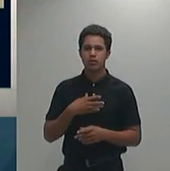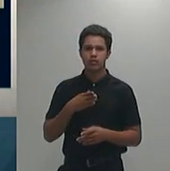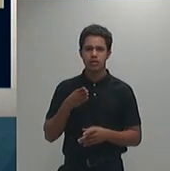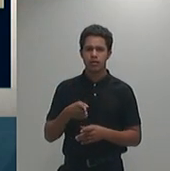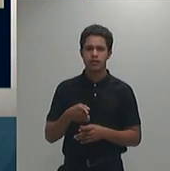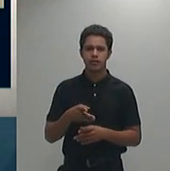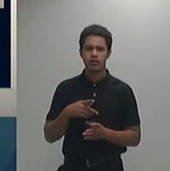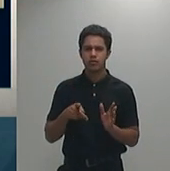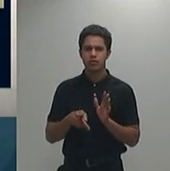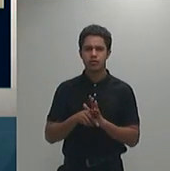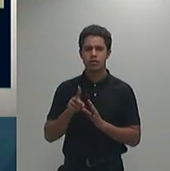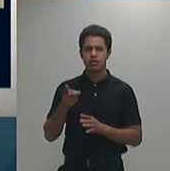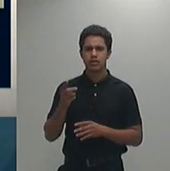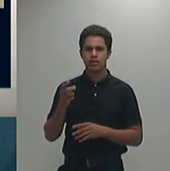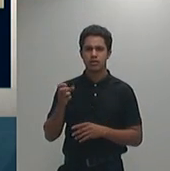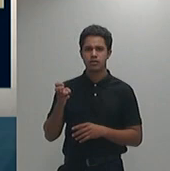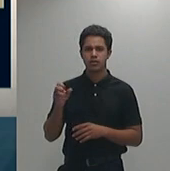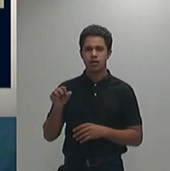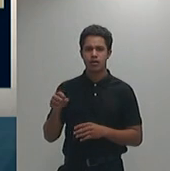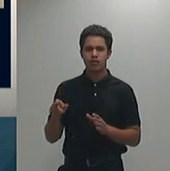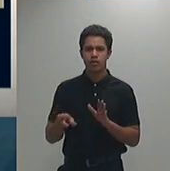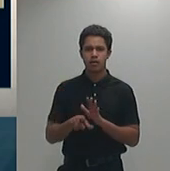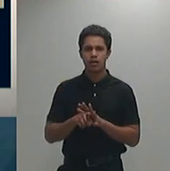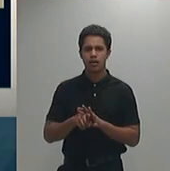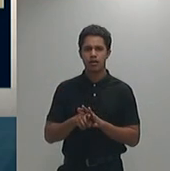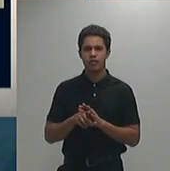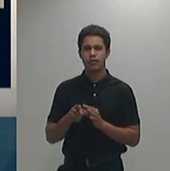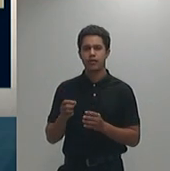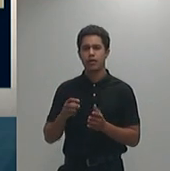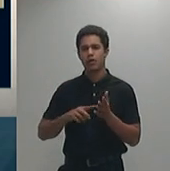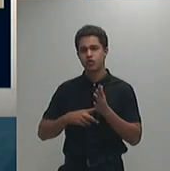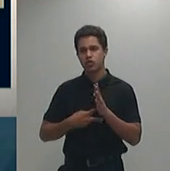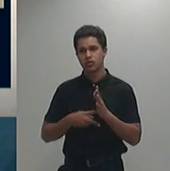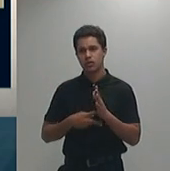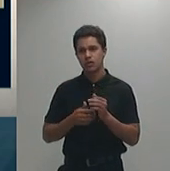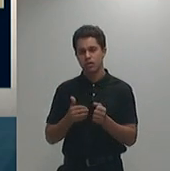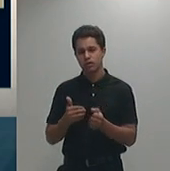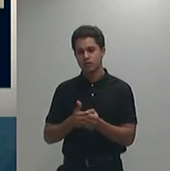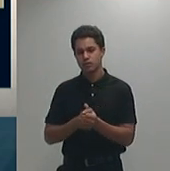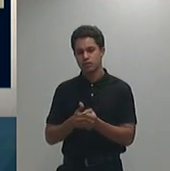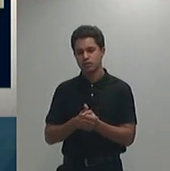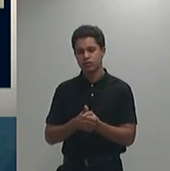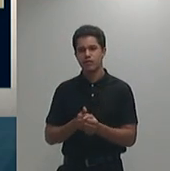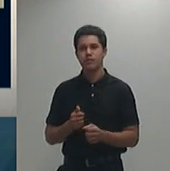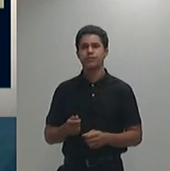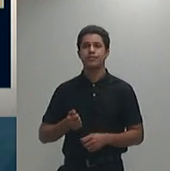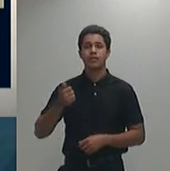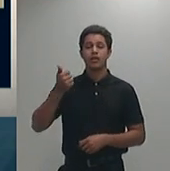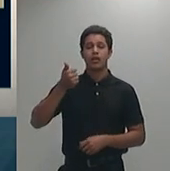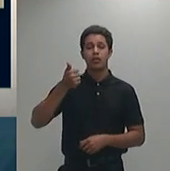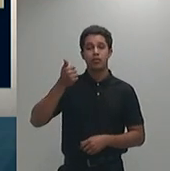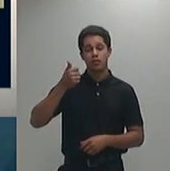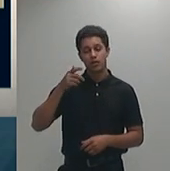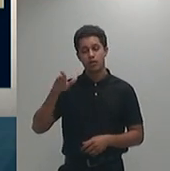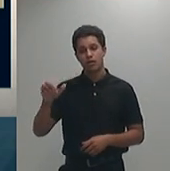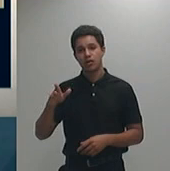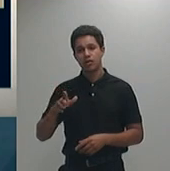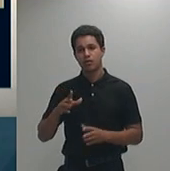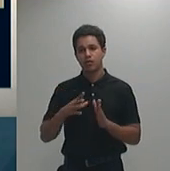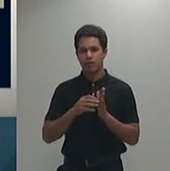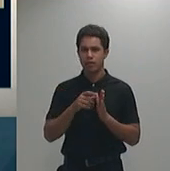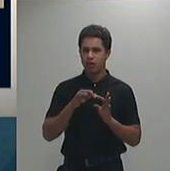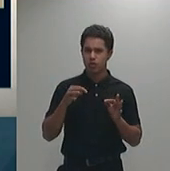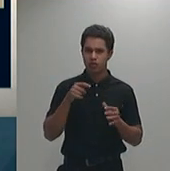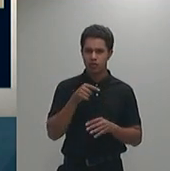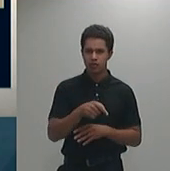246 da Lei das sociedades anônimas Então a primeira primeiro ato referente tá tudo isso foi a